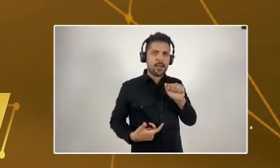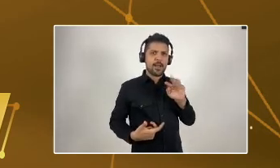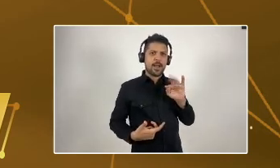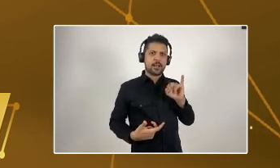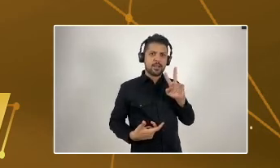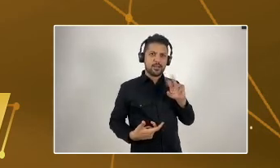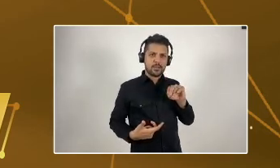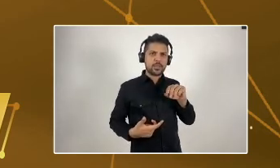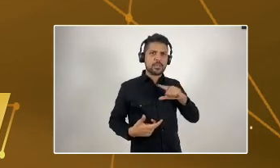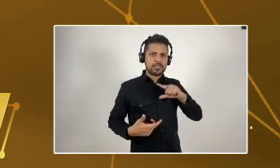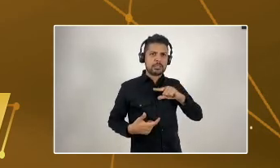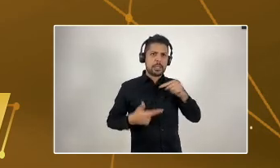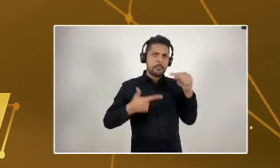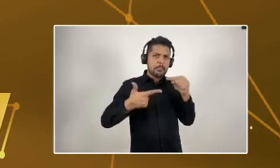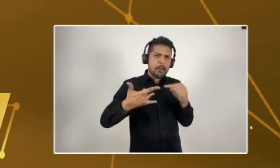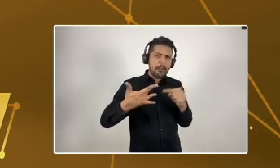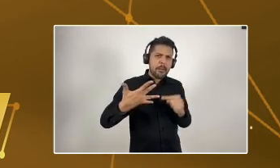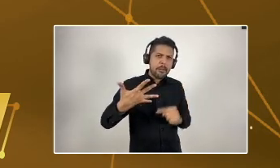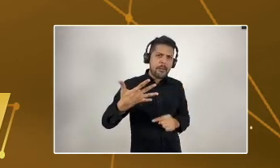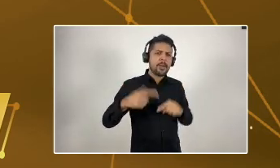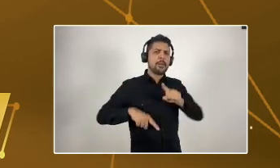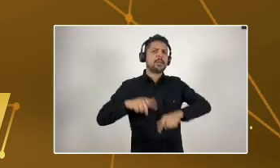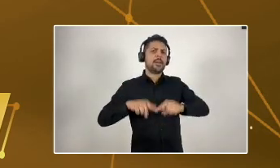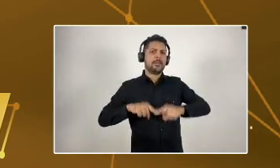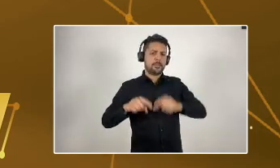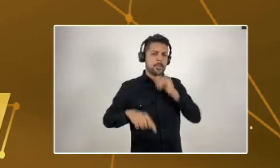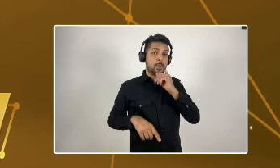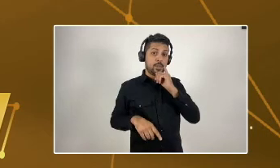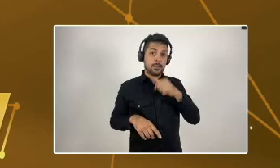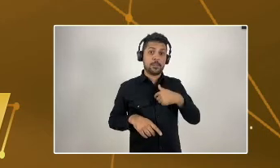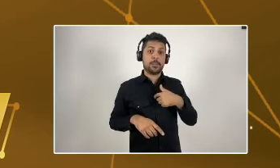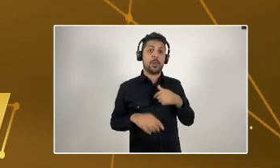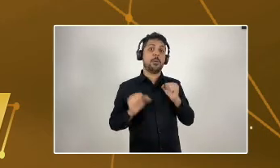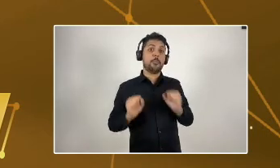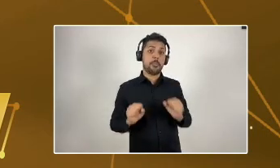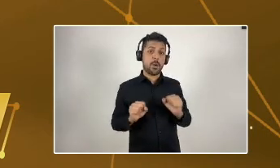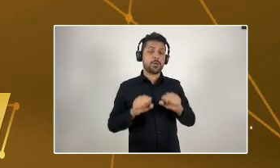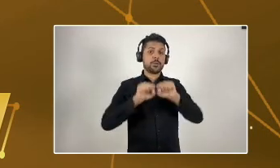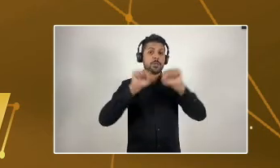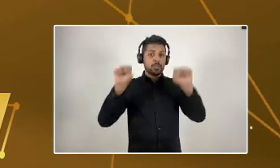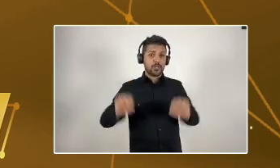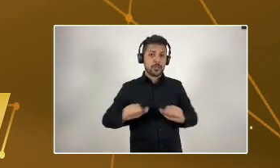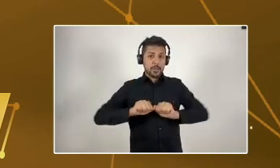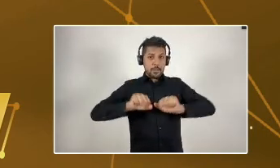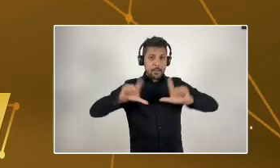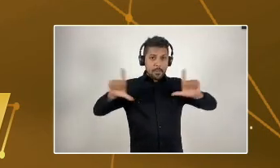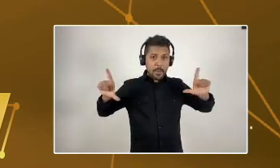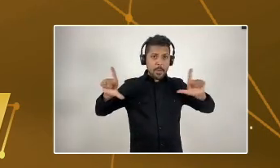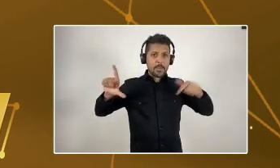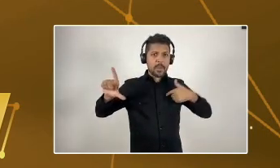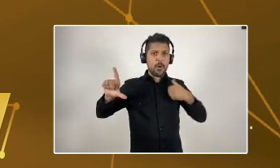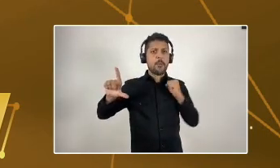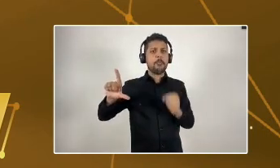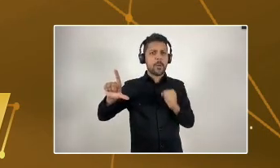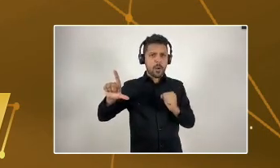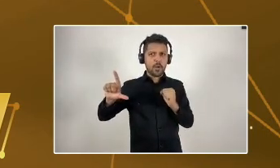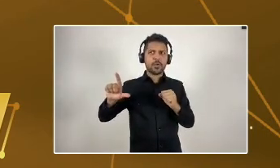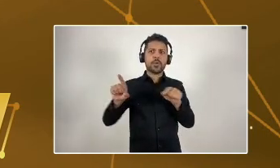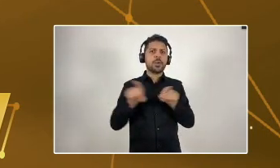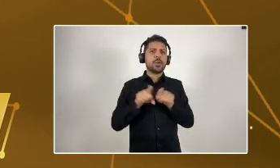a gente consegue fazer medições no portal e a gente consegue fazer medições no ArcGIS muito